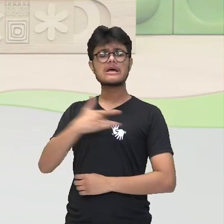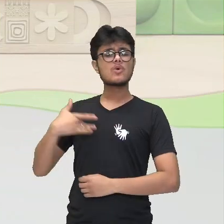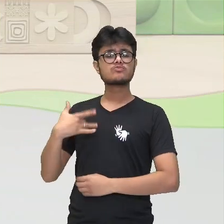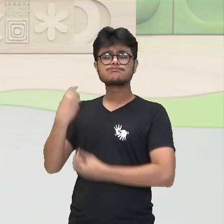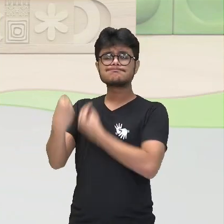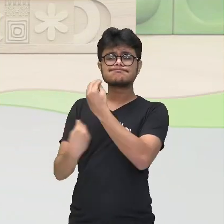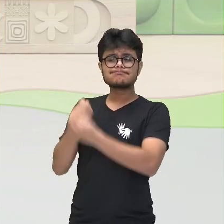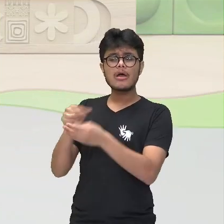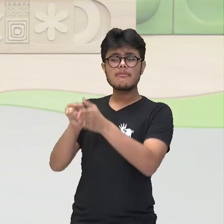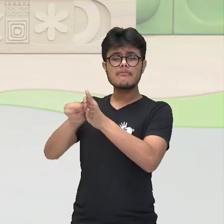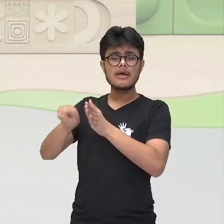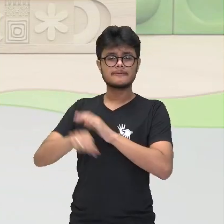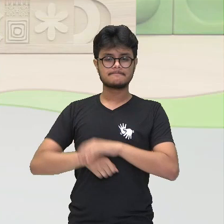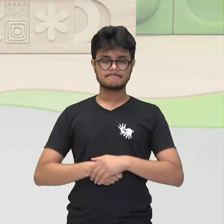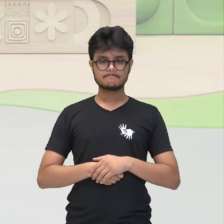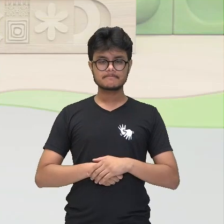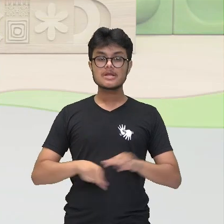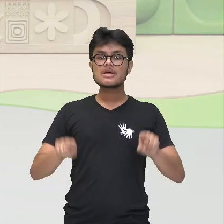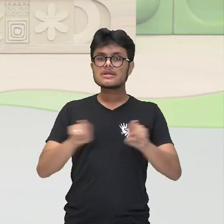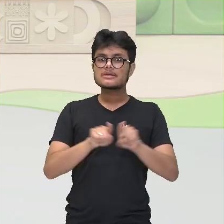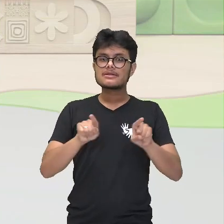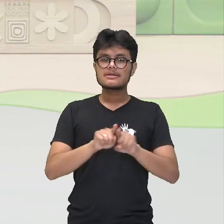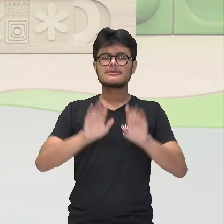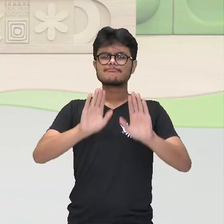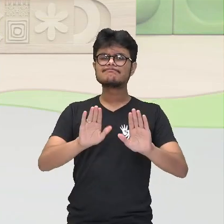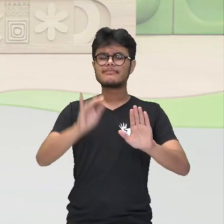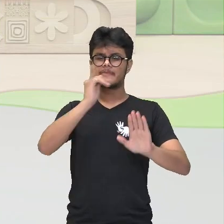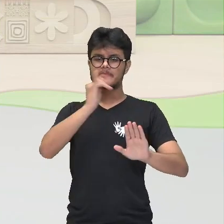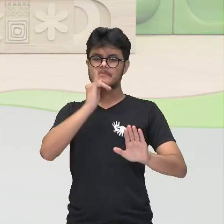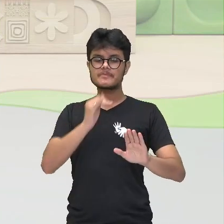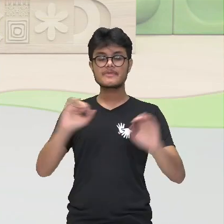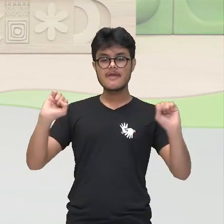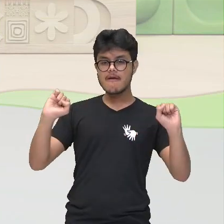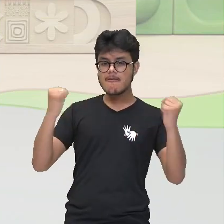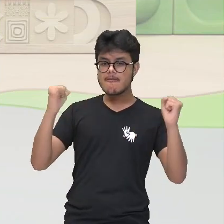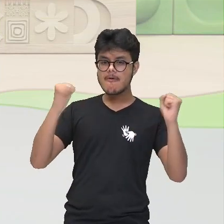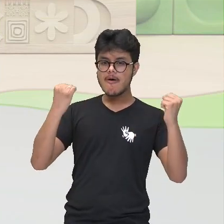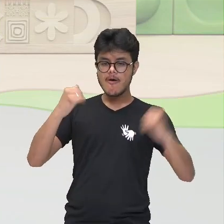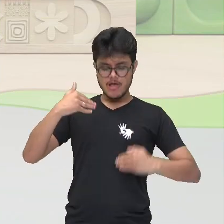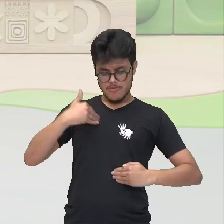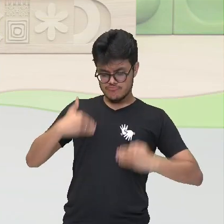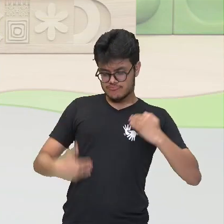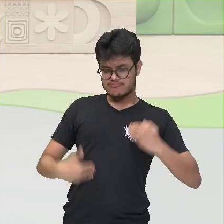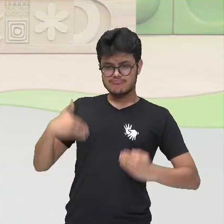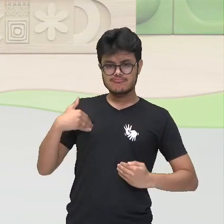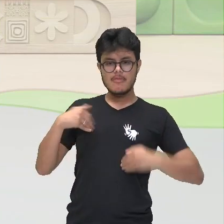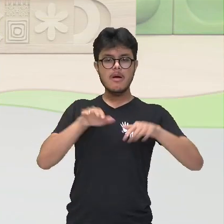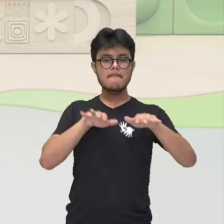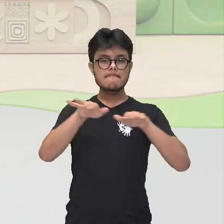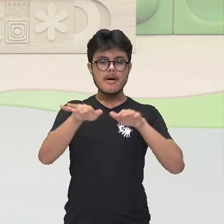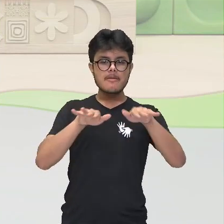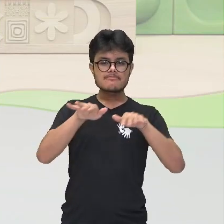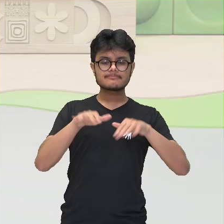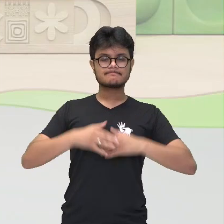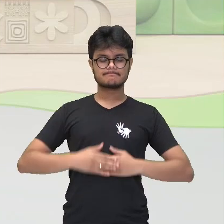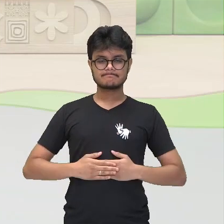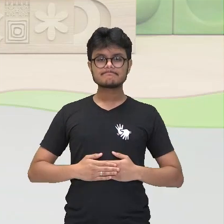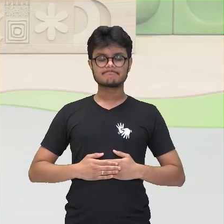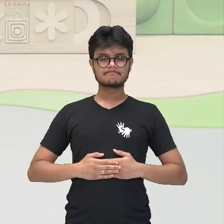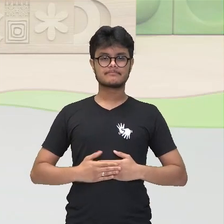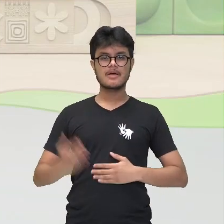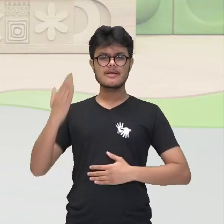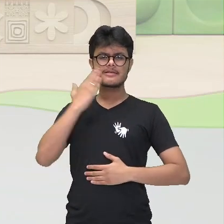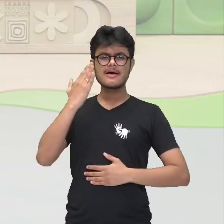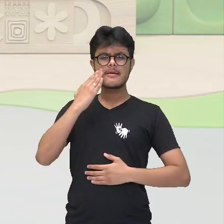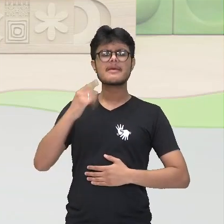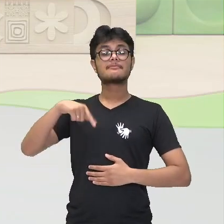E também hábitos saudáveis como realizar atividades físicas. A gente sabe que existem vários tipos de